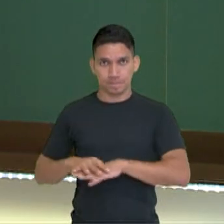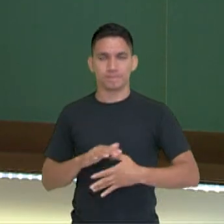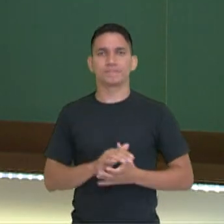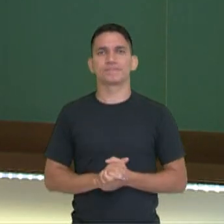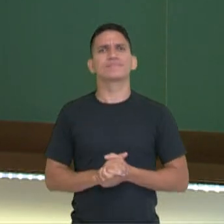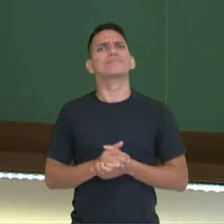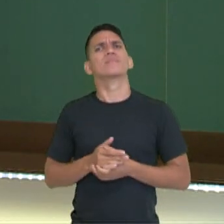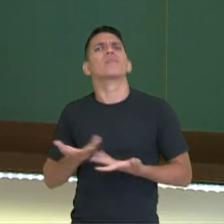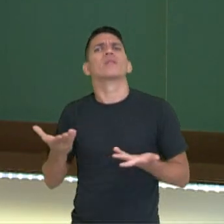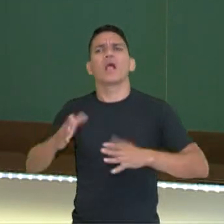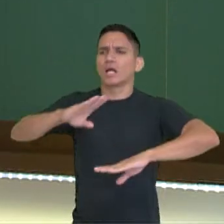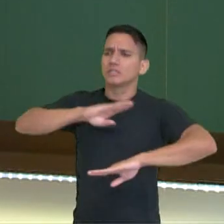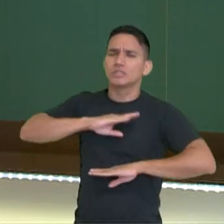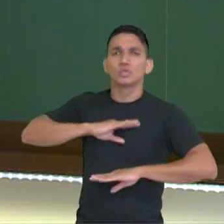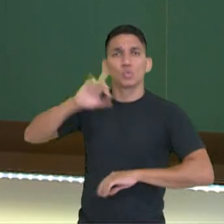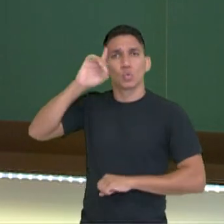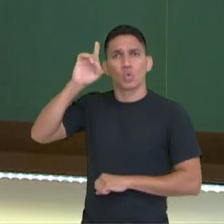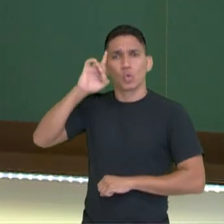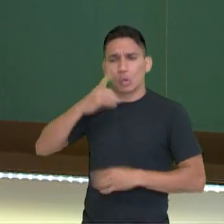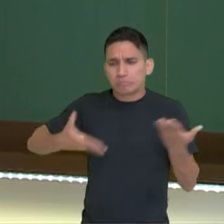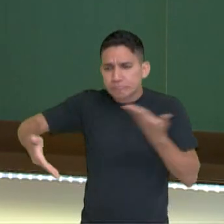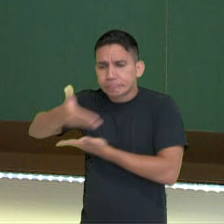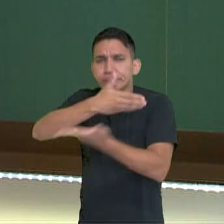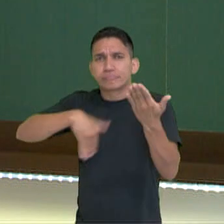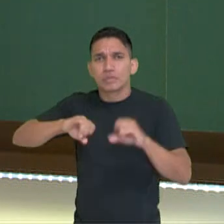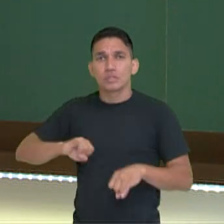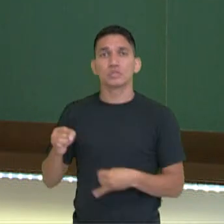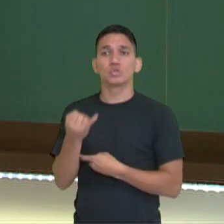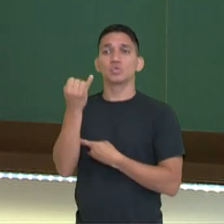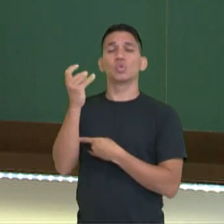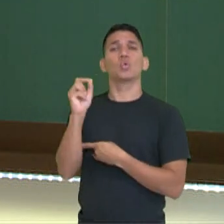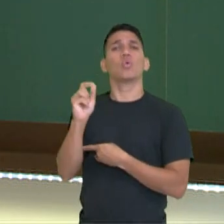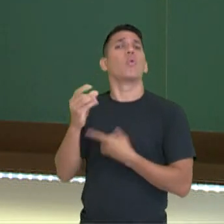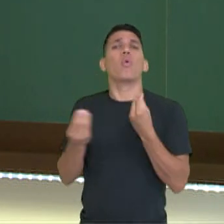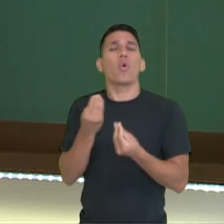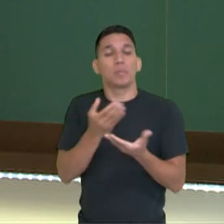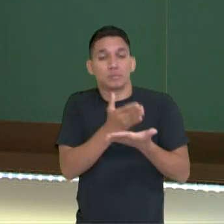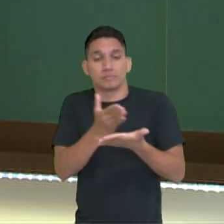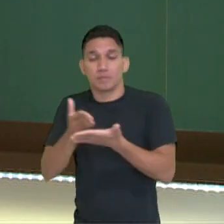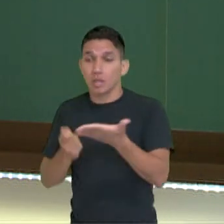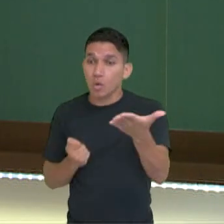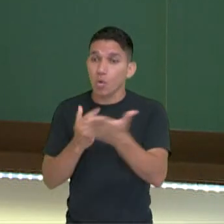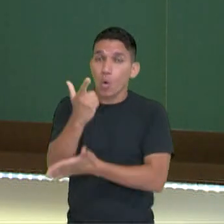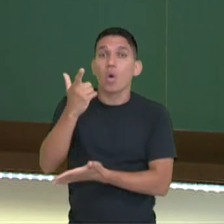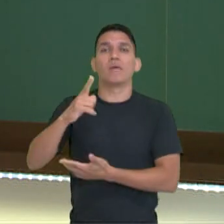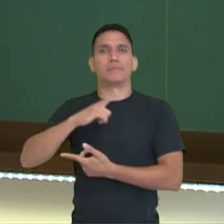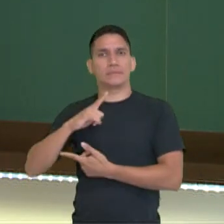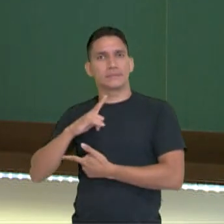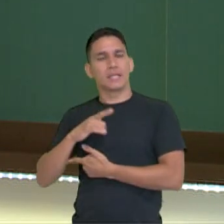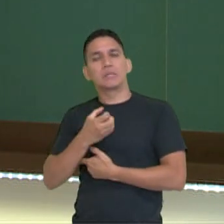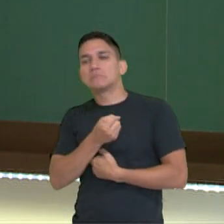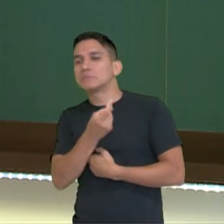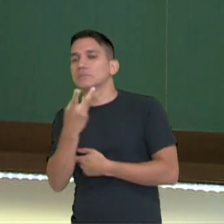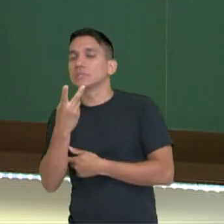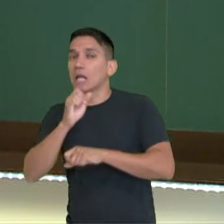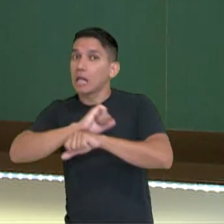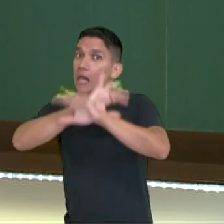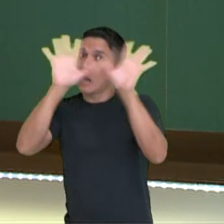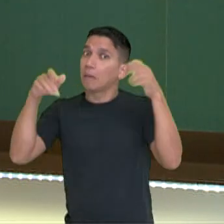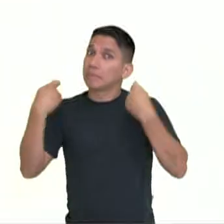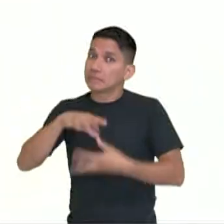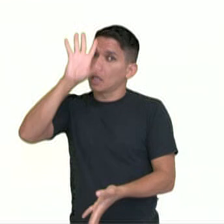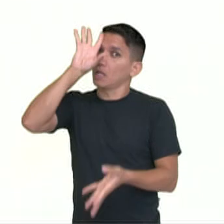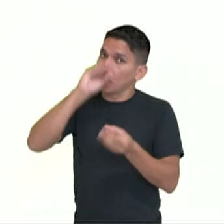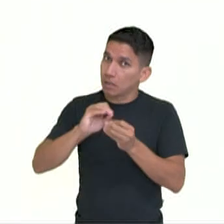situações cotidianas envolvendo juros, né? Que a gente pode ter em financiamento, em compras a prazo, a gente tem que estar muito claro e compreender muito